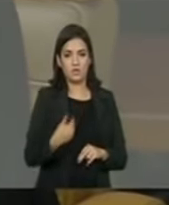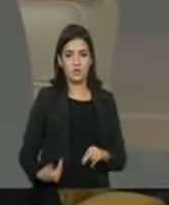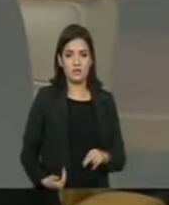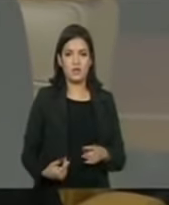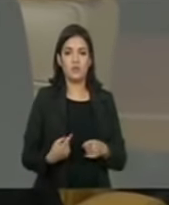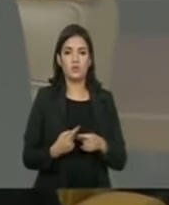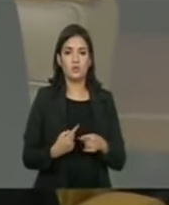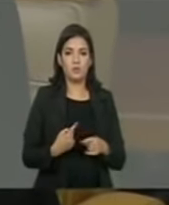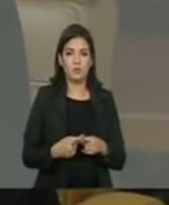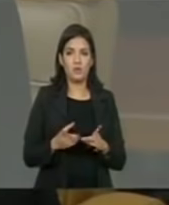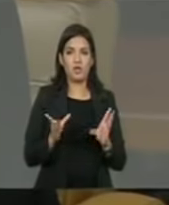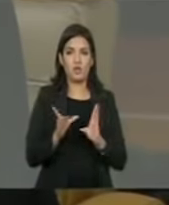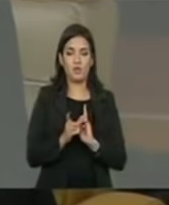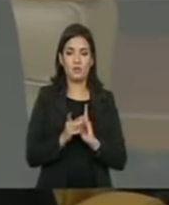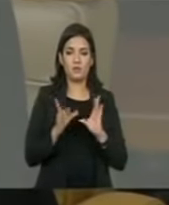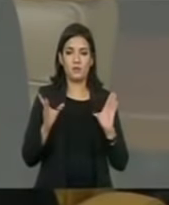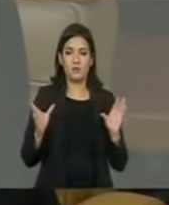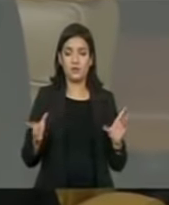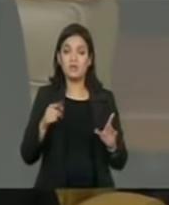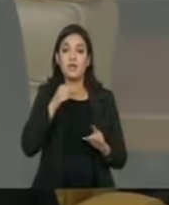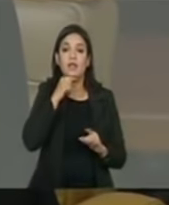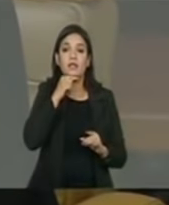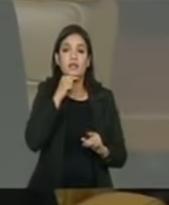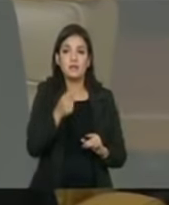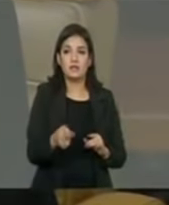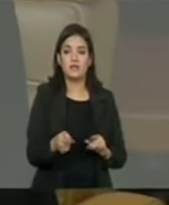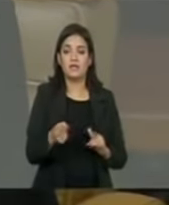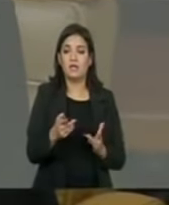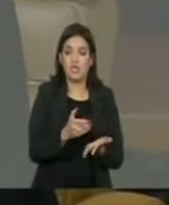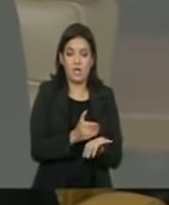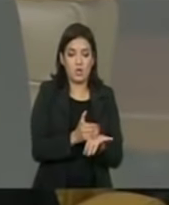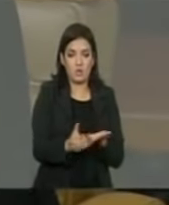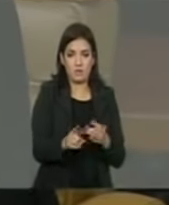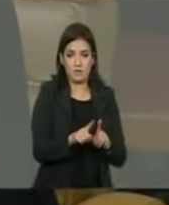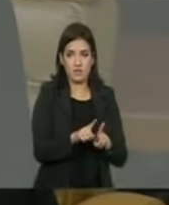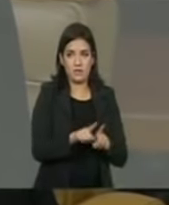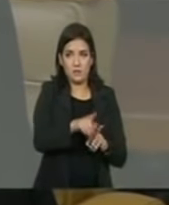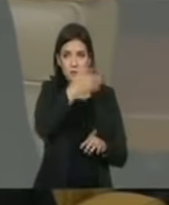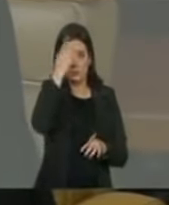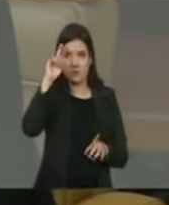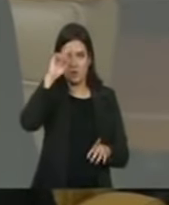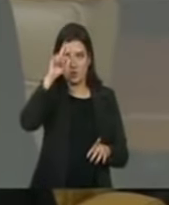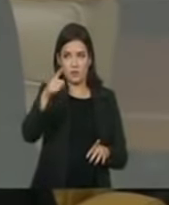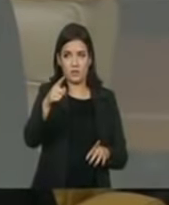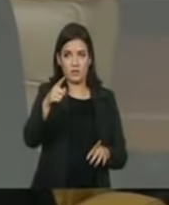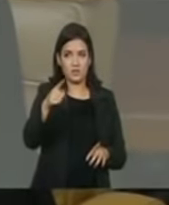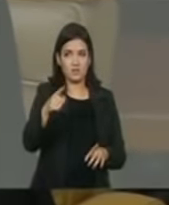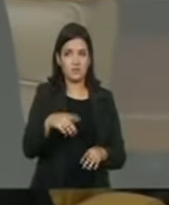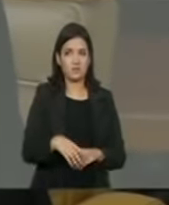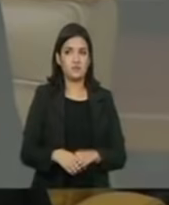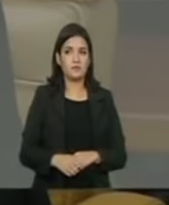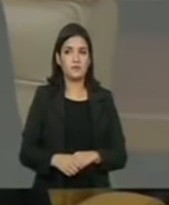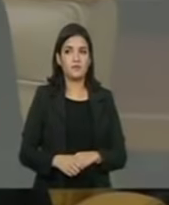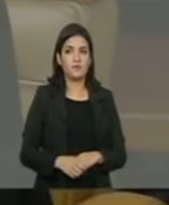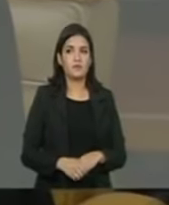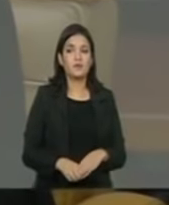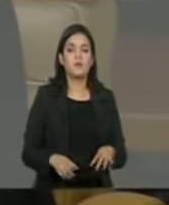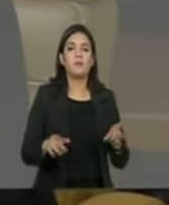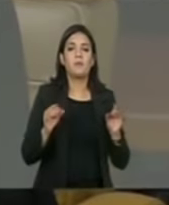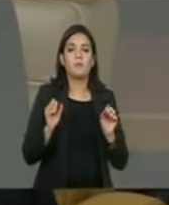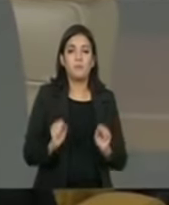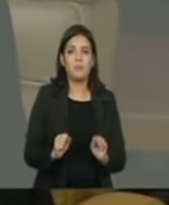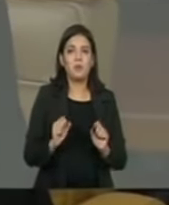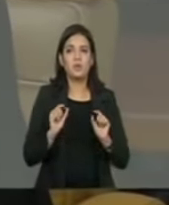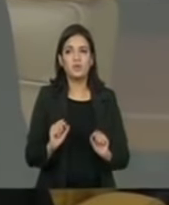perfil democrático ninguém a começar dos agentes e autoridades o aparelho estatal pode pretender se acima e além